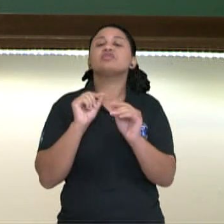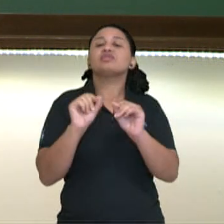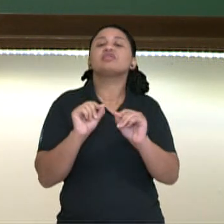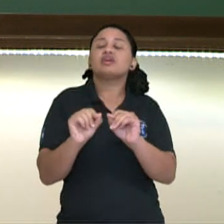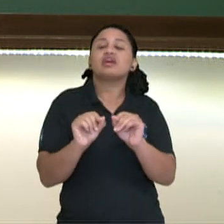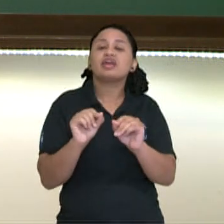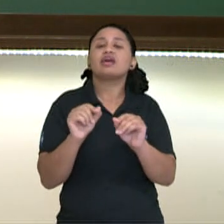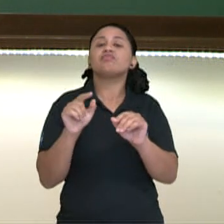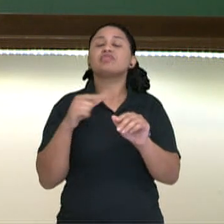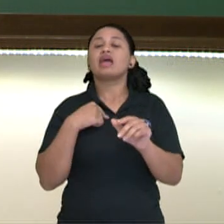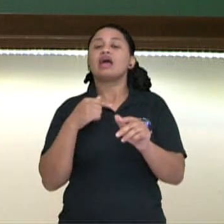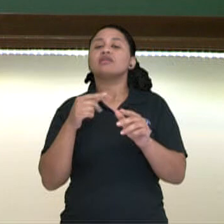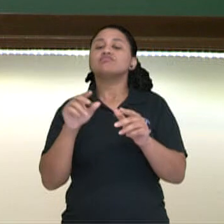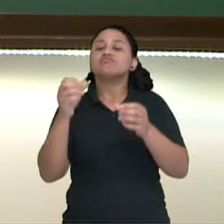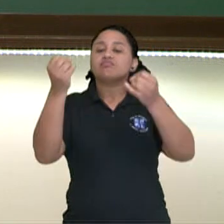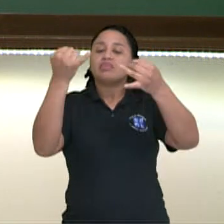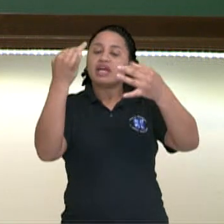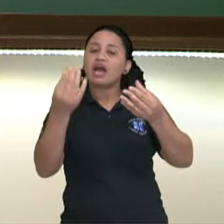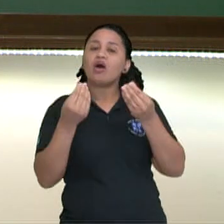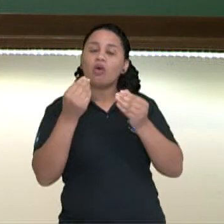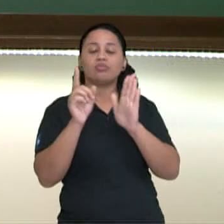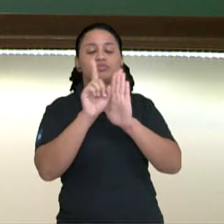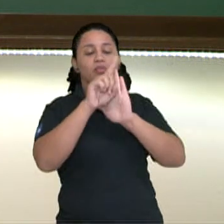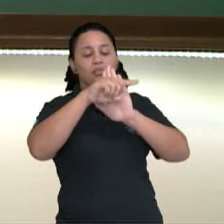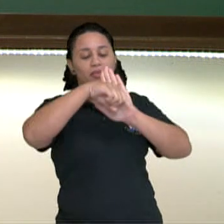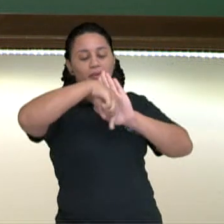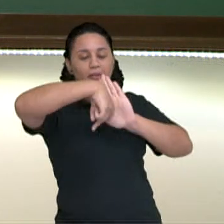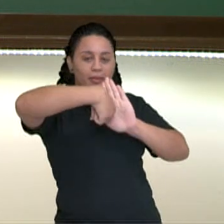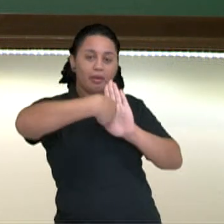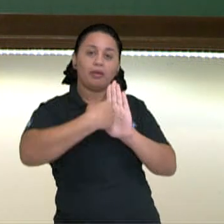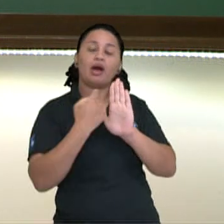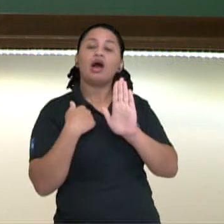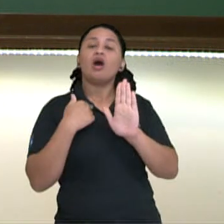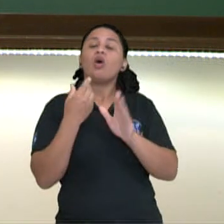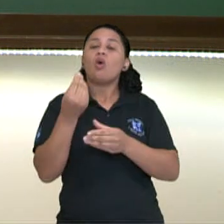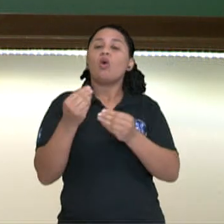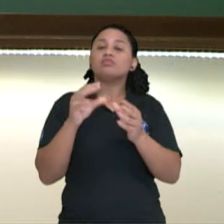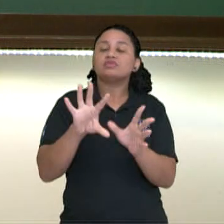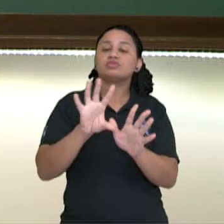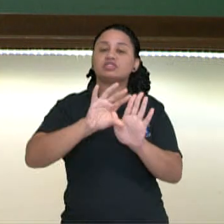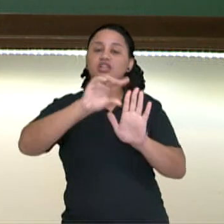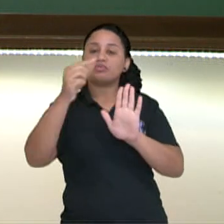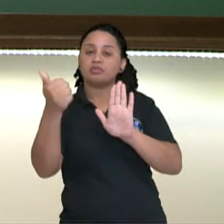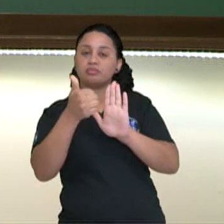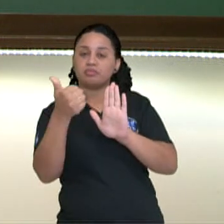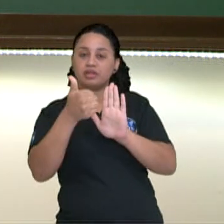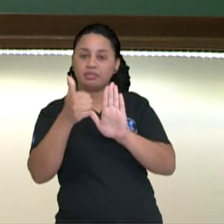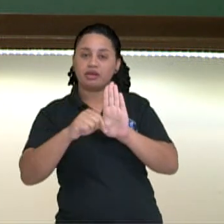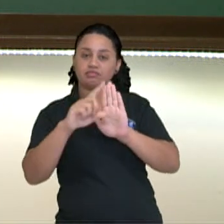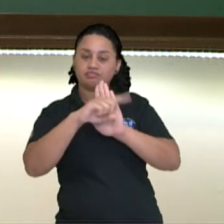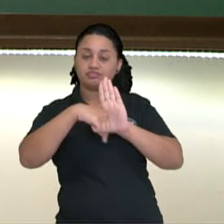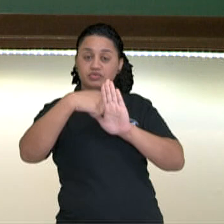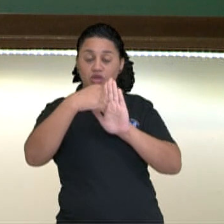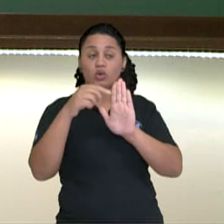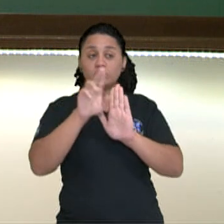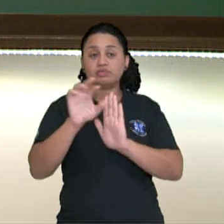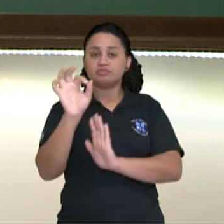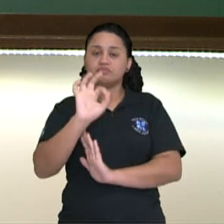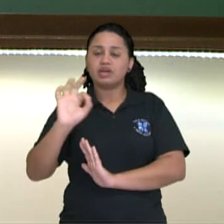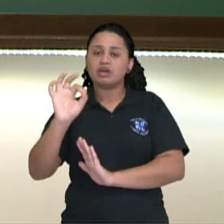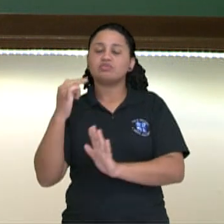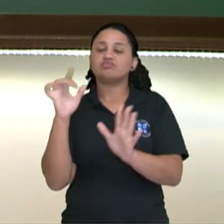sobre a redução ao primeiro quadrante usando ângulos com unidades de medidas descritas em graus. Então, nós